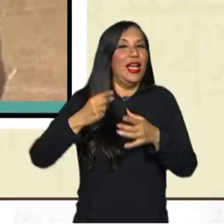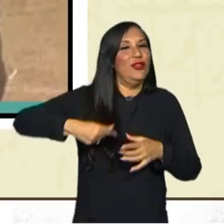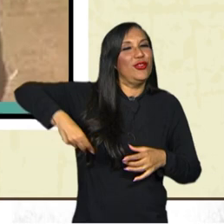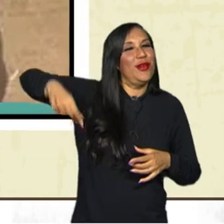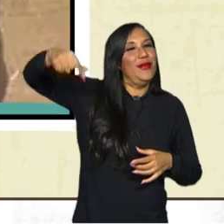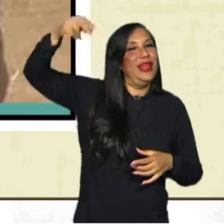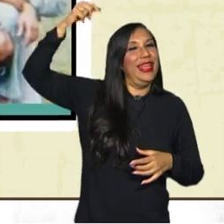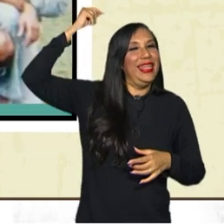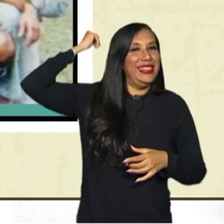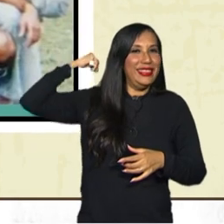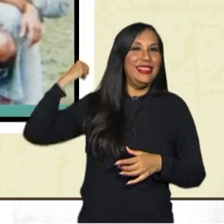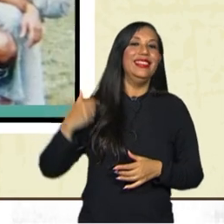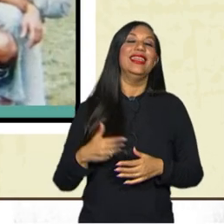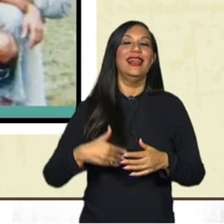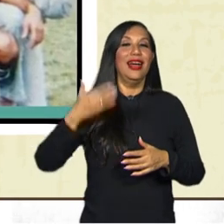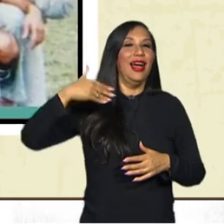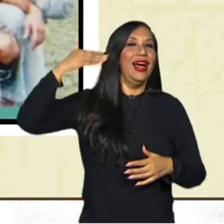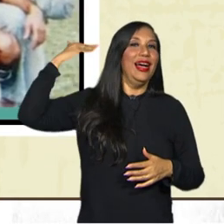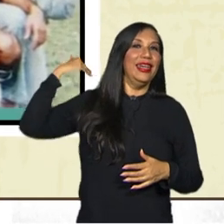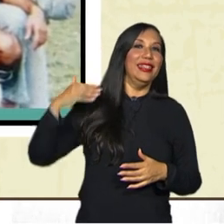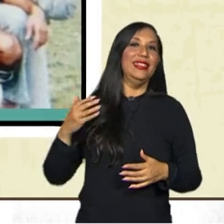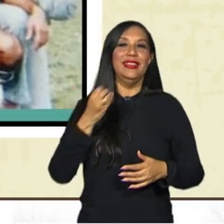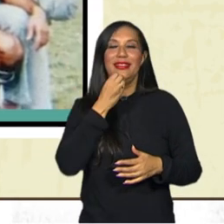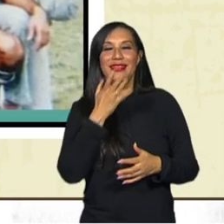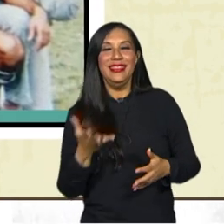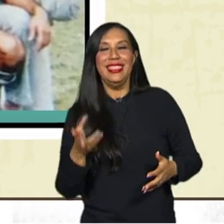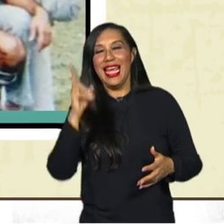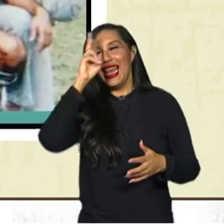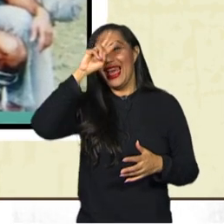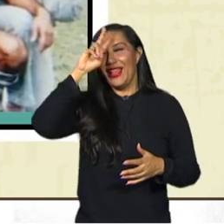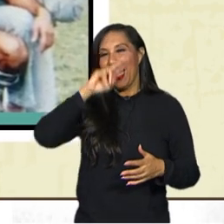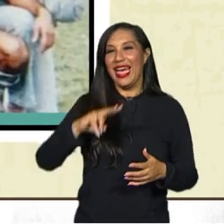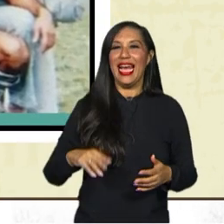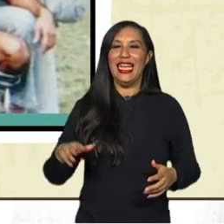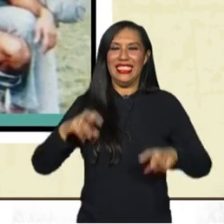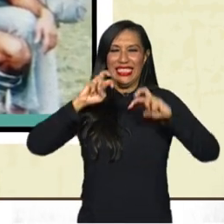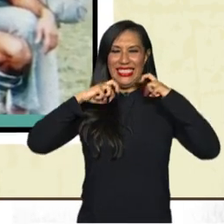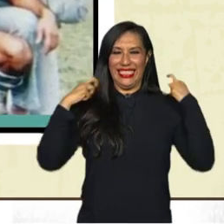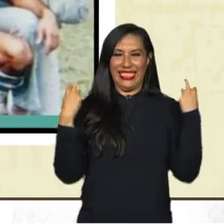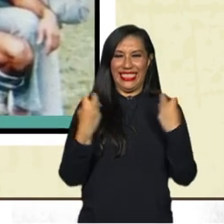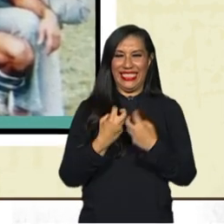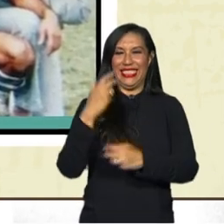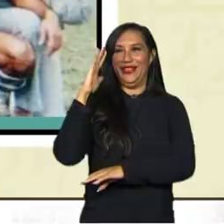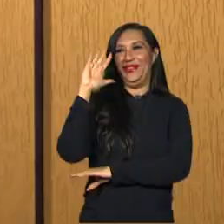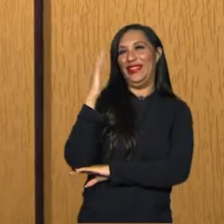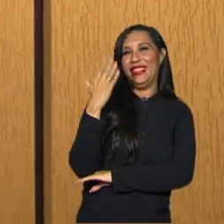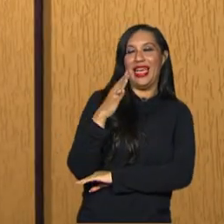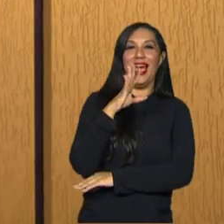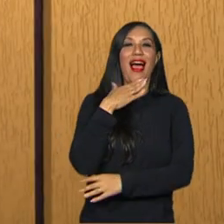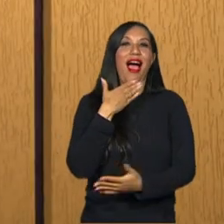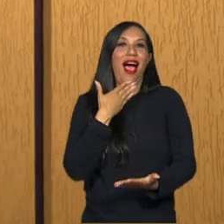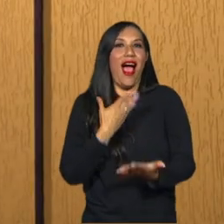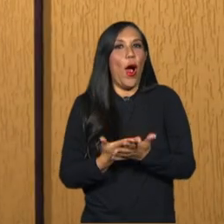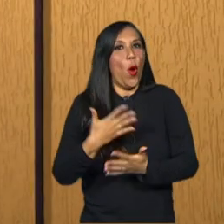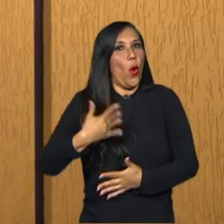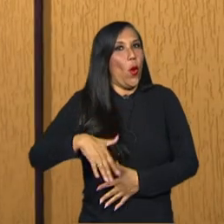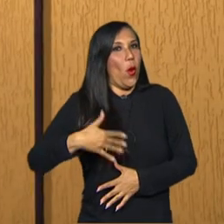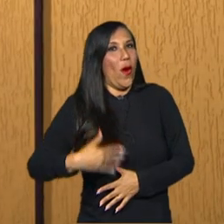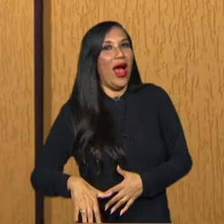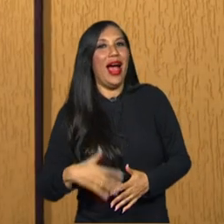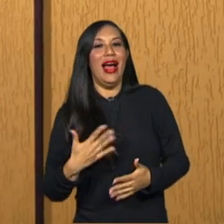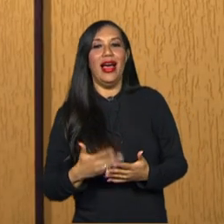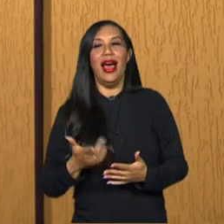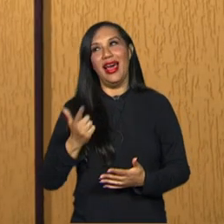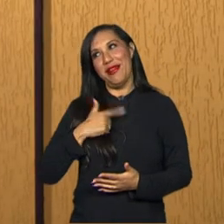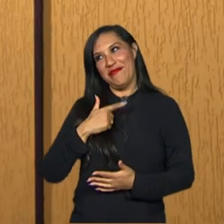de 2004. Então a gente, aquele alambrado, aquela arquibancada de madeira, nossa, mesmo sendo feio,